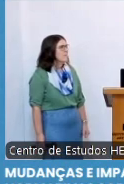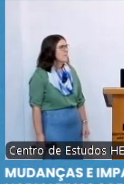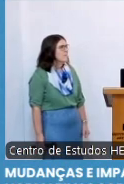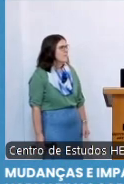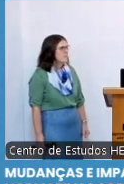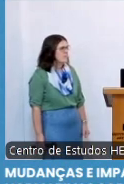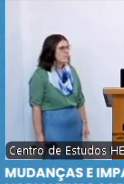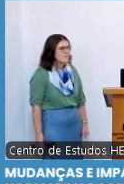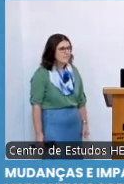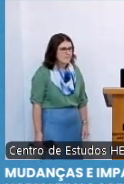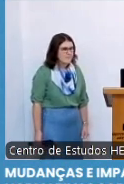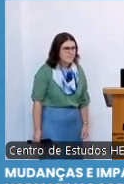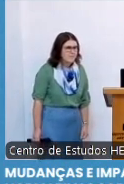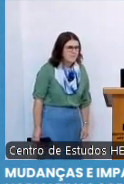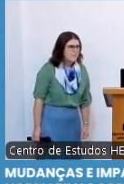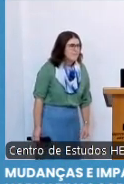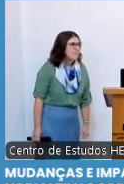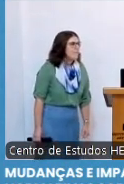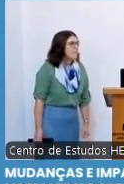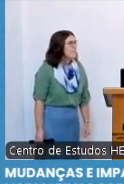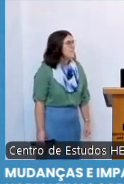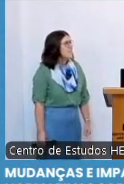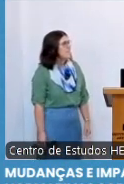nas nossas instituições também,